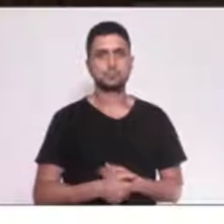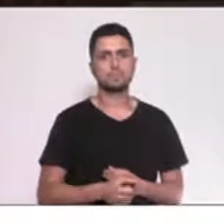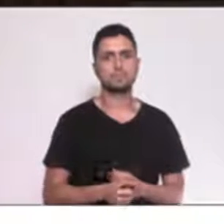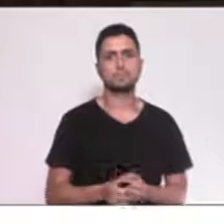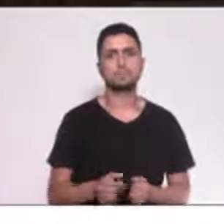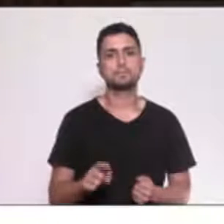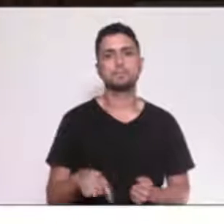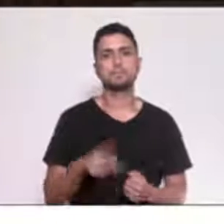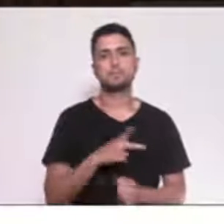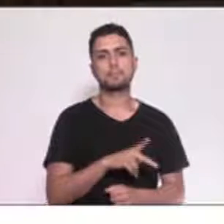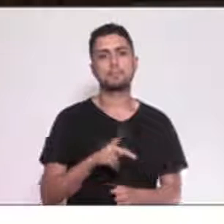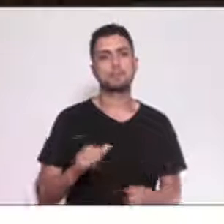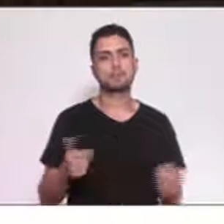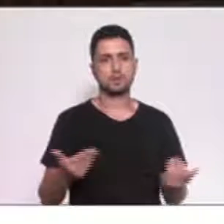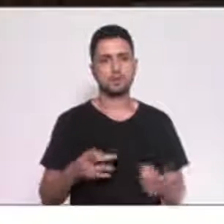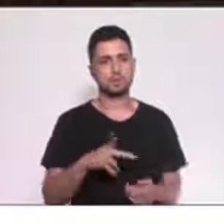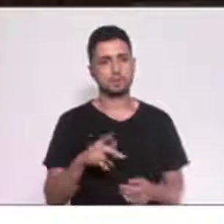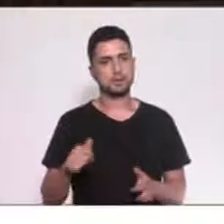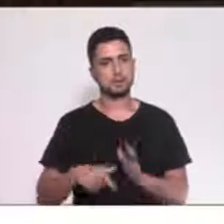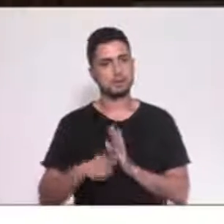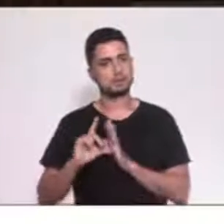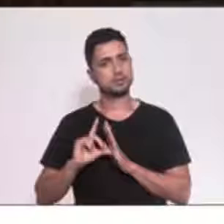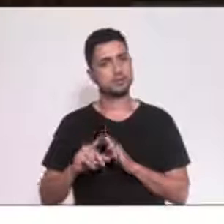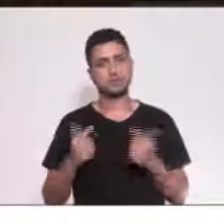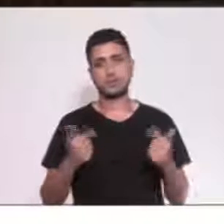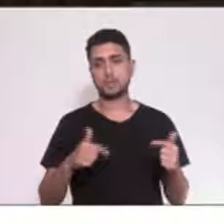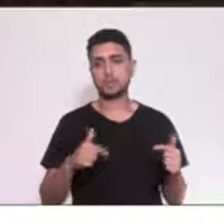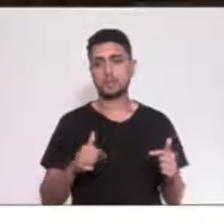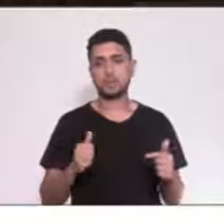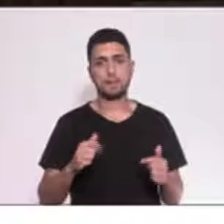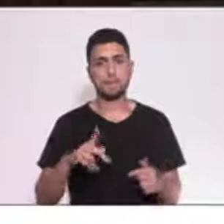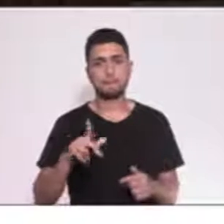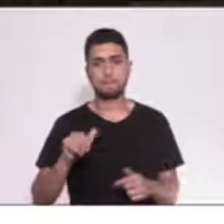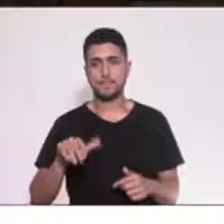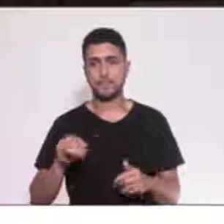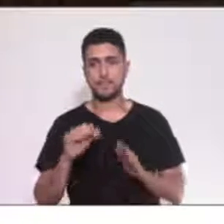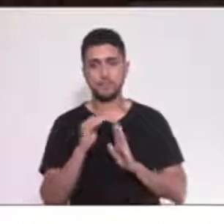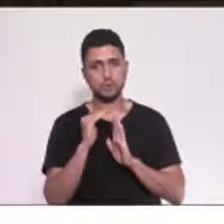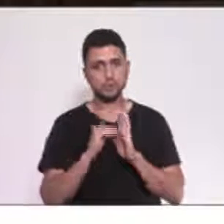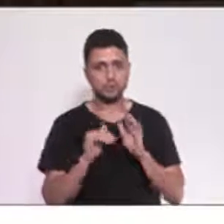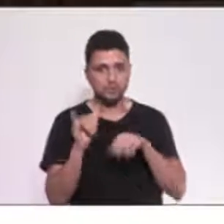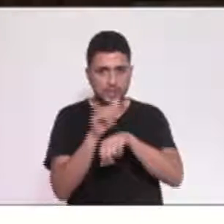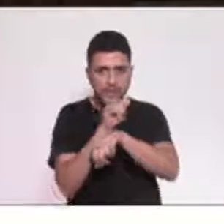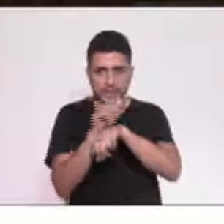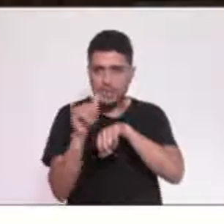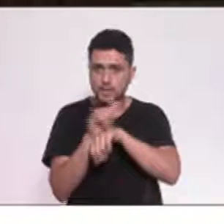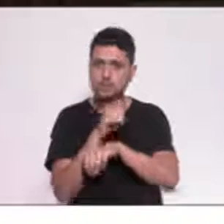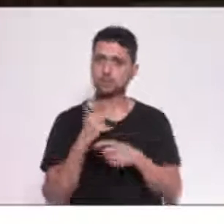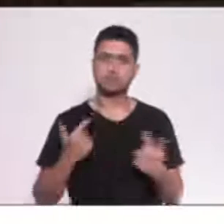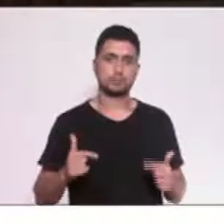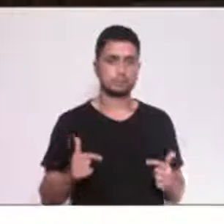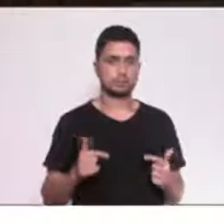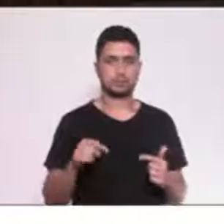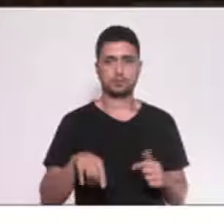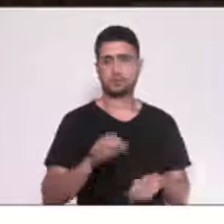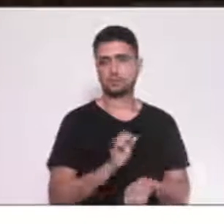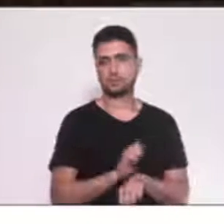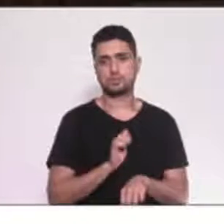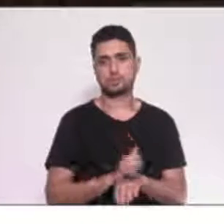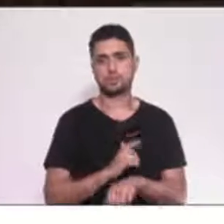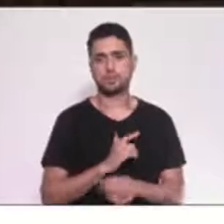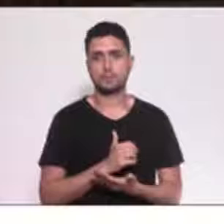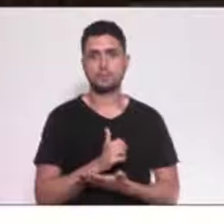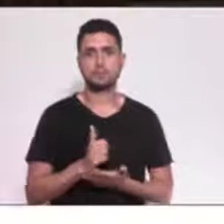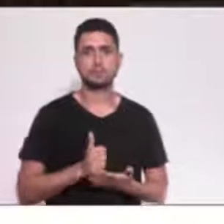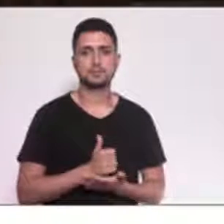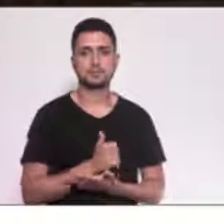não há um lastro de planejamento estratégico no Estado que baseie, que